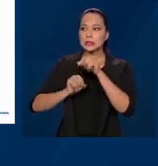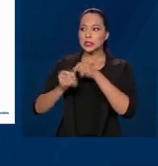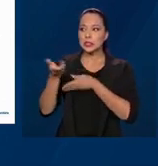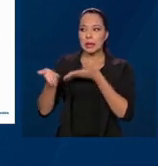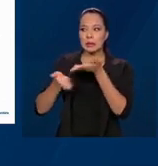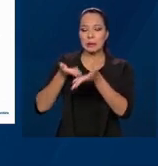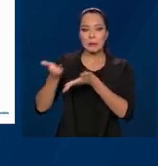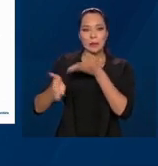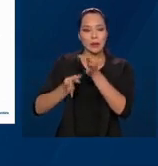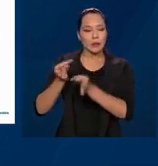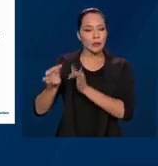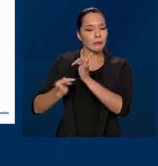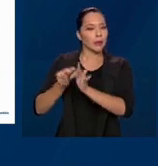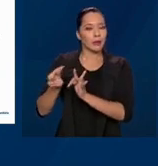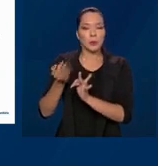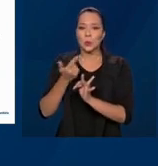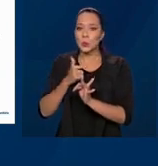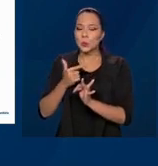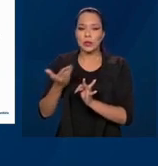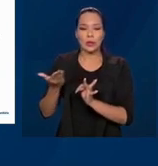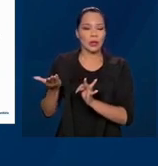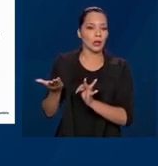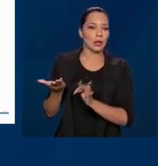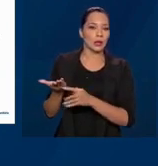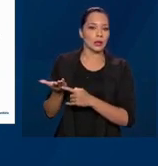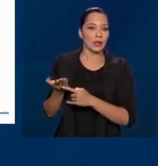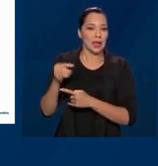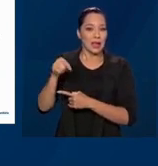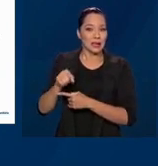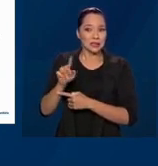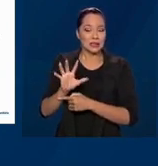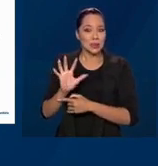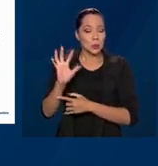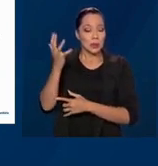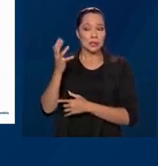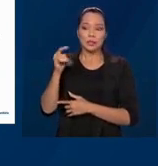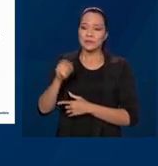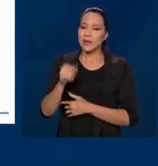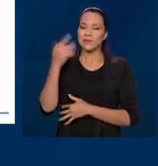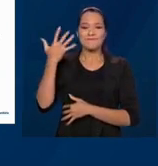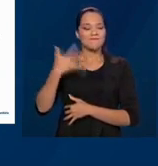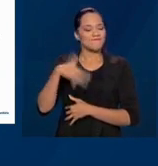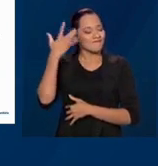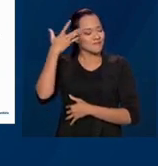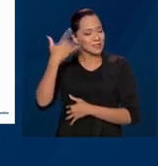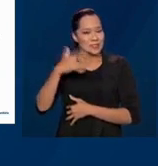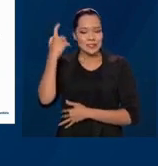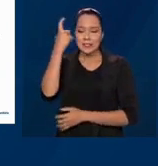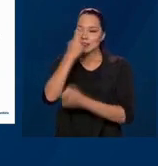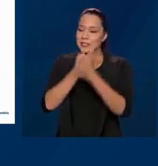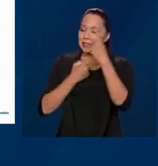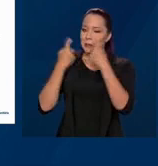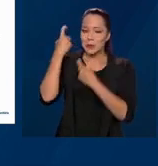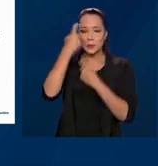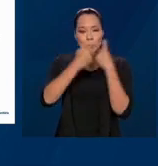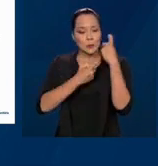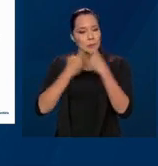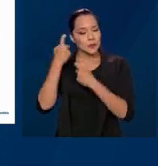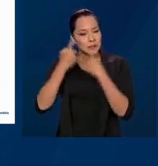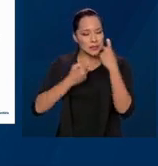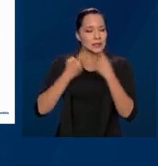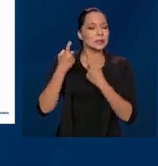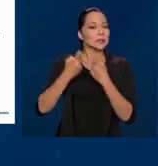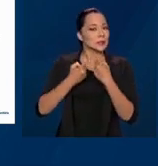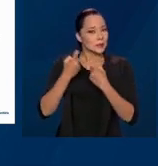nós estamos vivendo é uma situação de muita preocupação, de muita